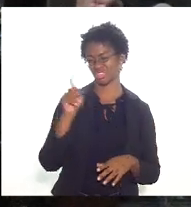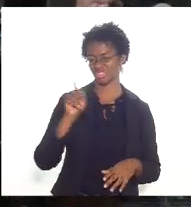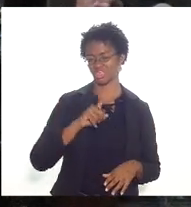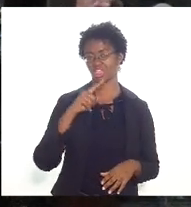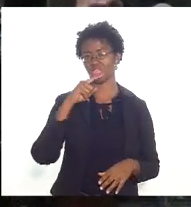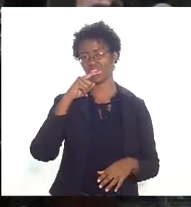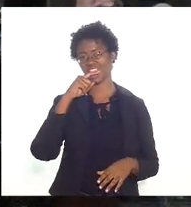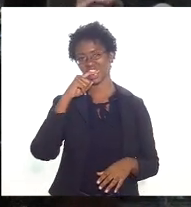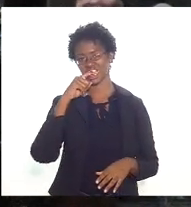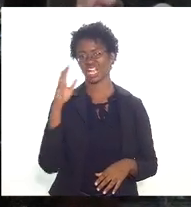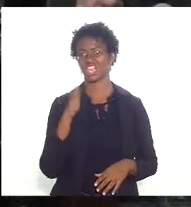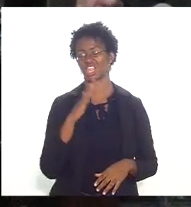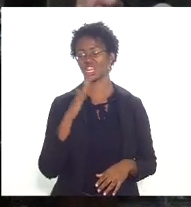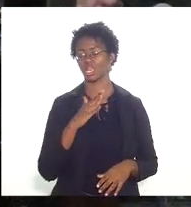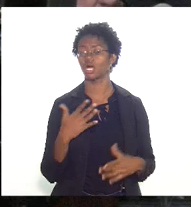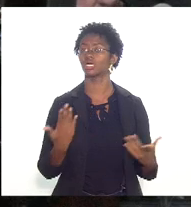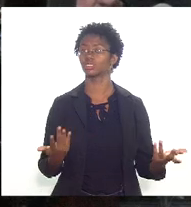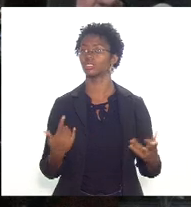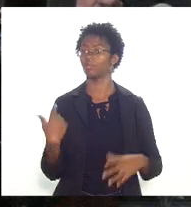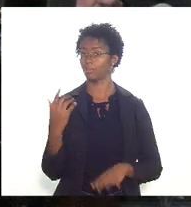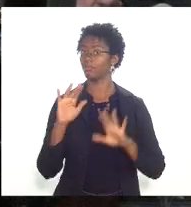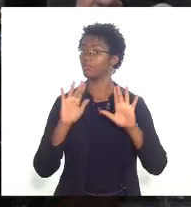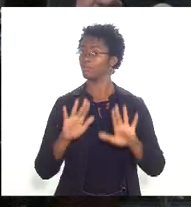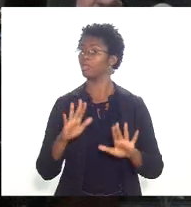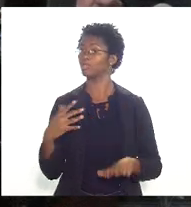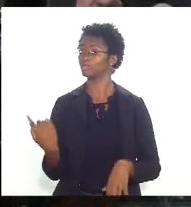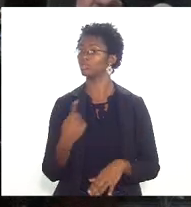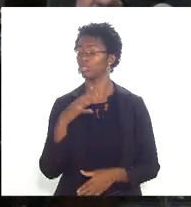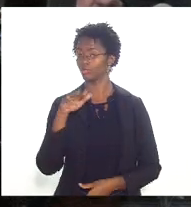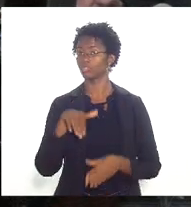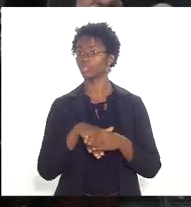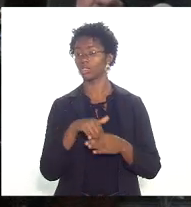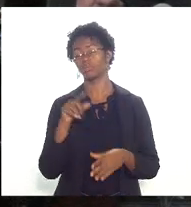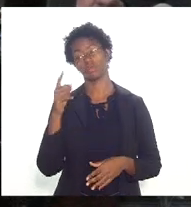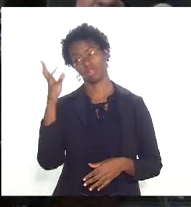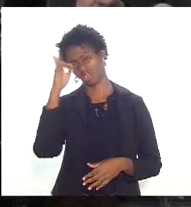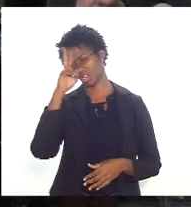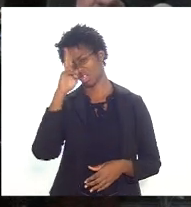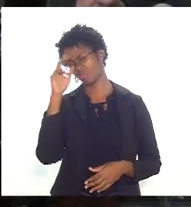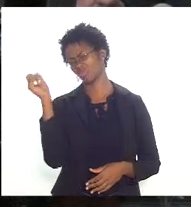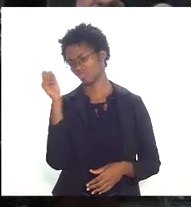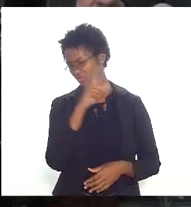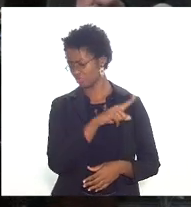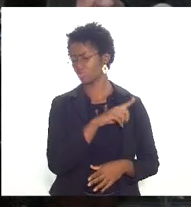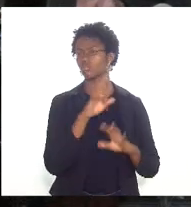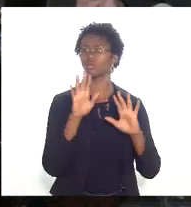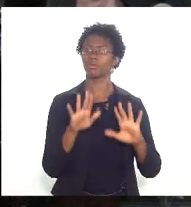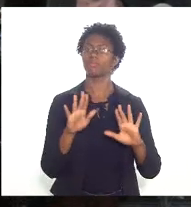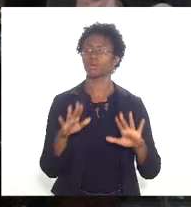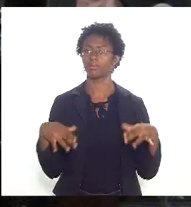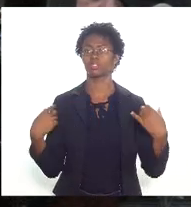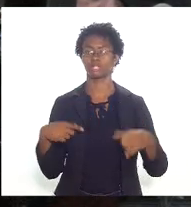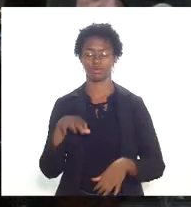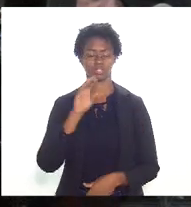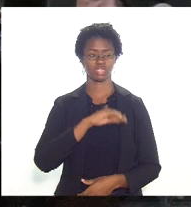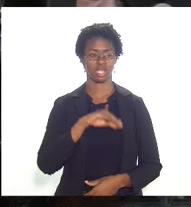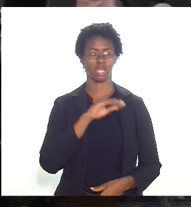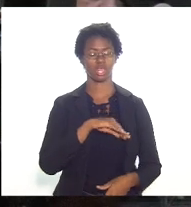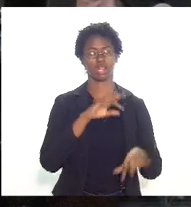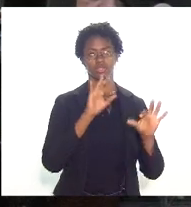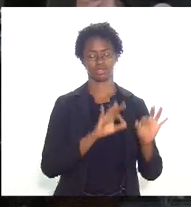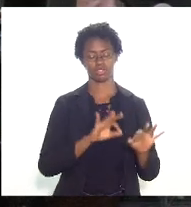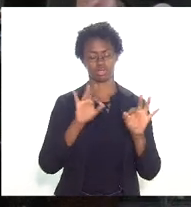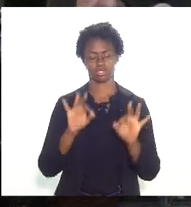mais voltamos porque naquele momento era necessário para que o estado pudesse voltar os salários em dias